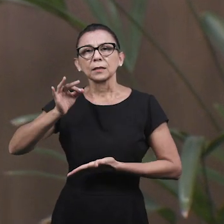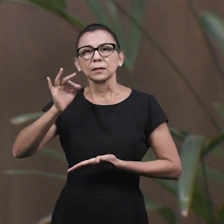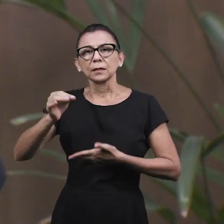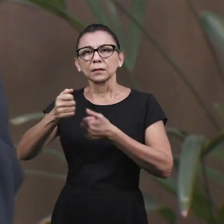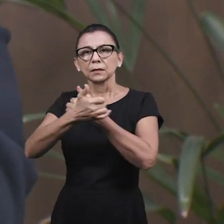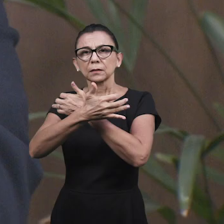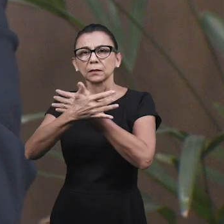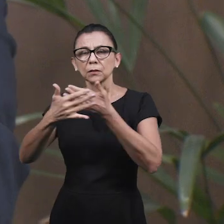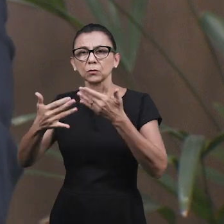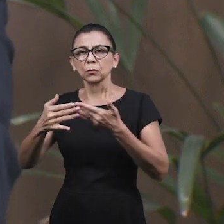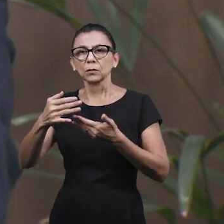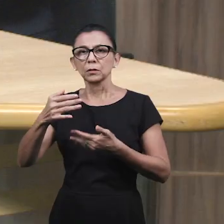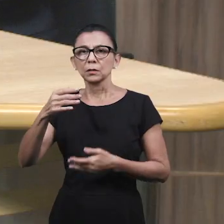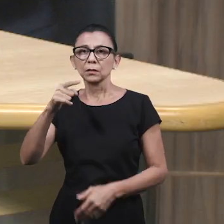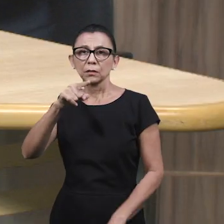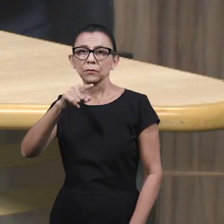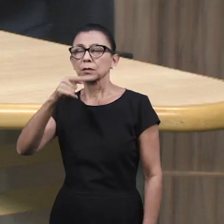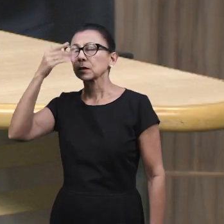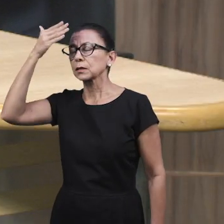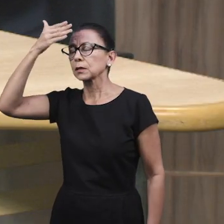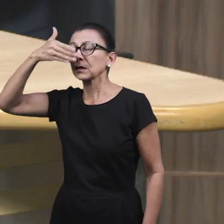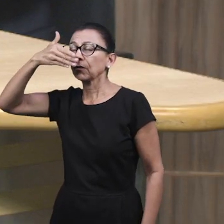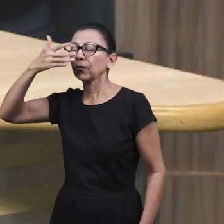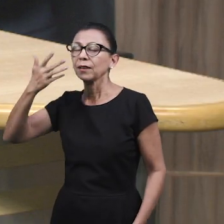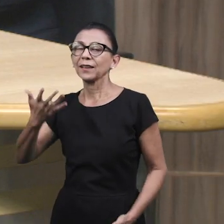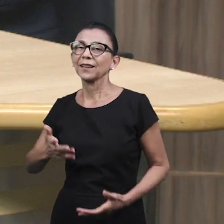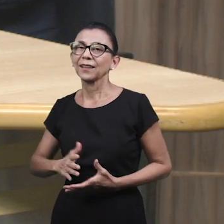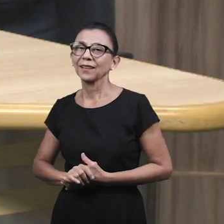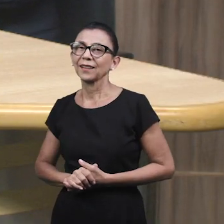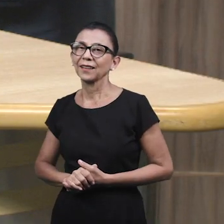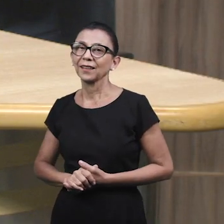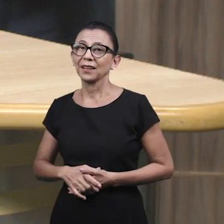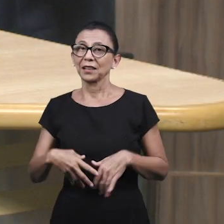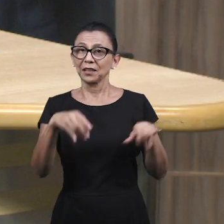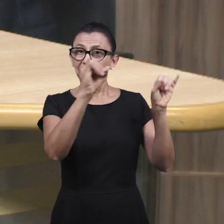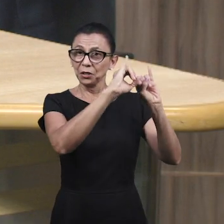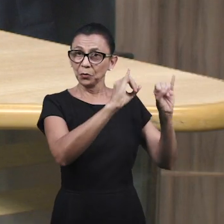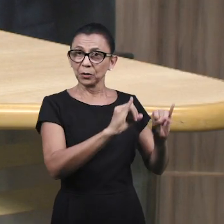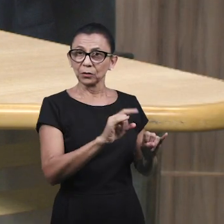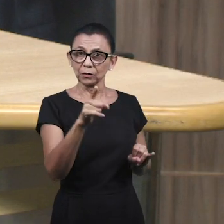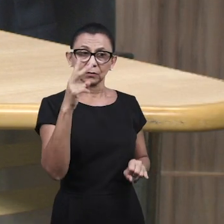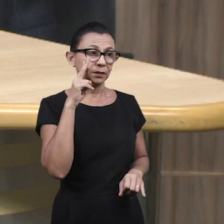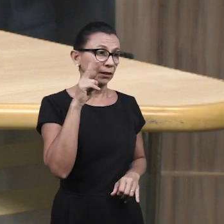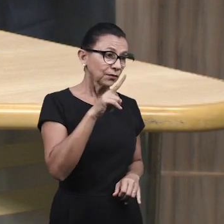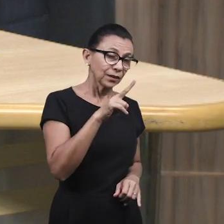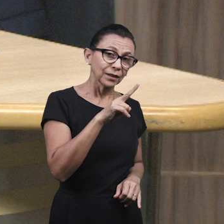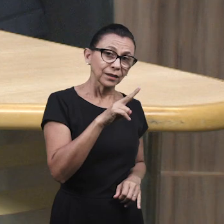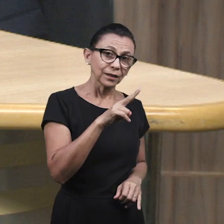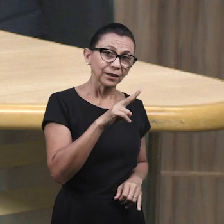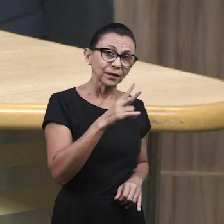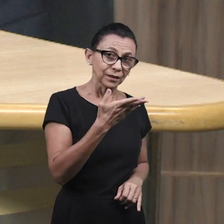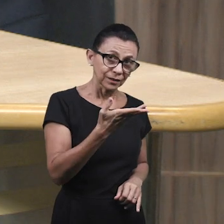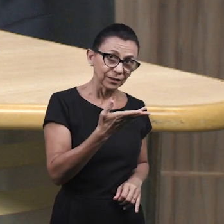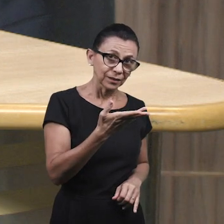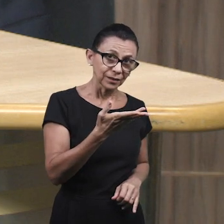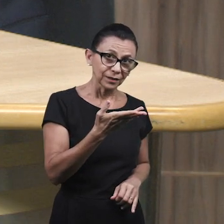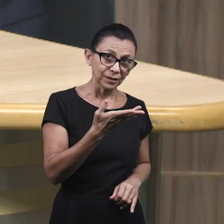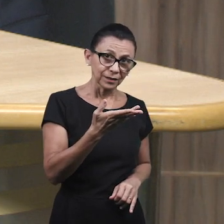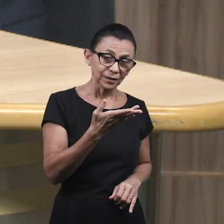Entendeu? Então, e o ídolo você vê. E o ídolo você vê. Então, aquilo que você chama de fé, naquilo que você está